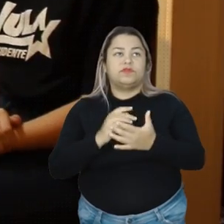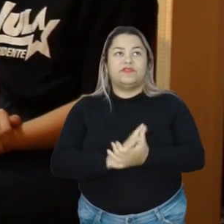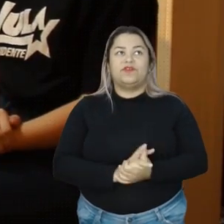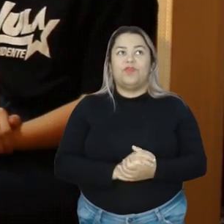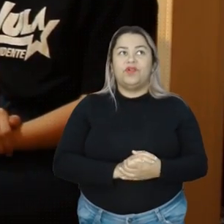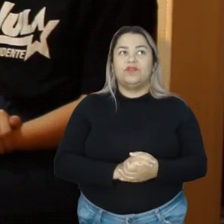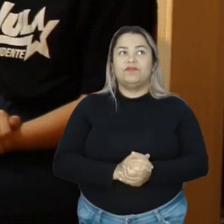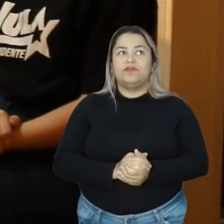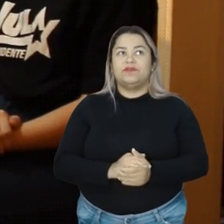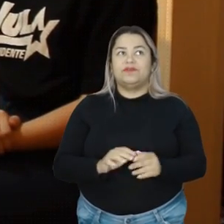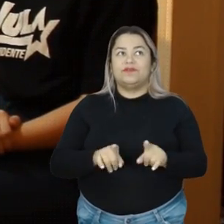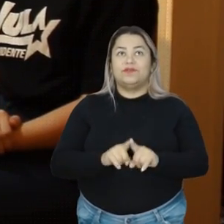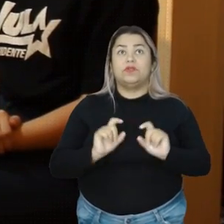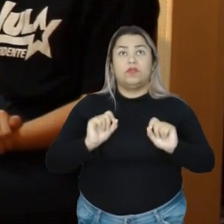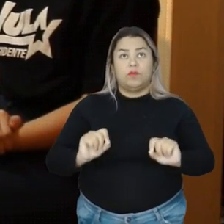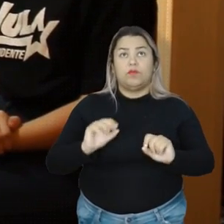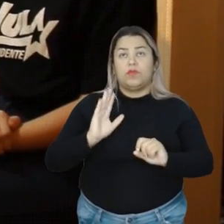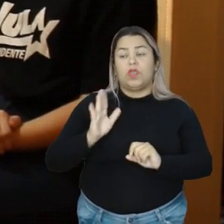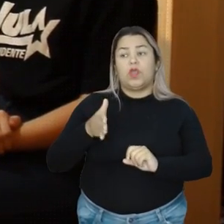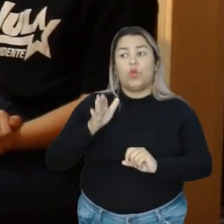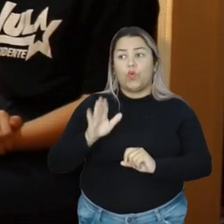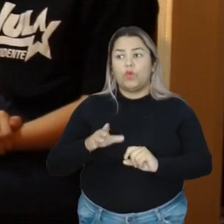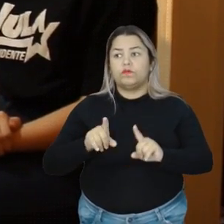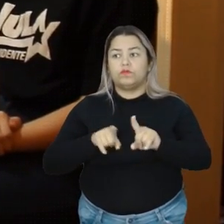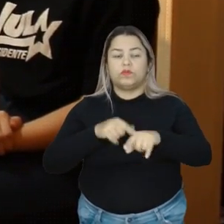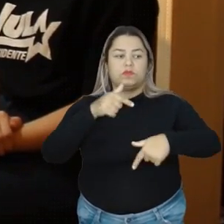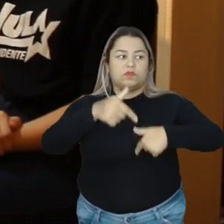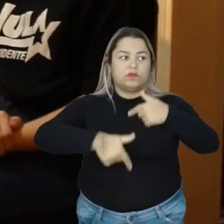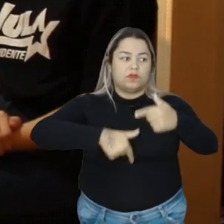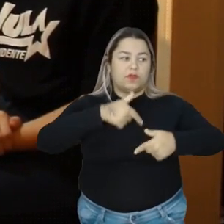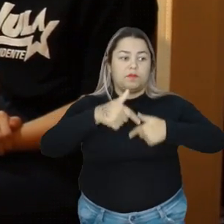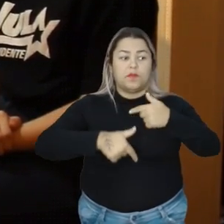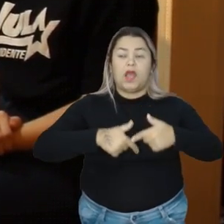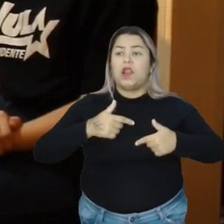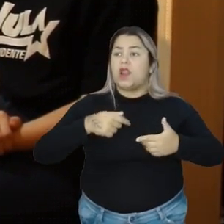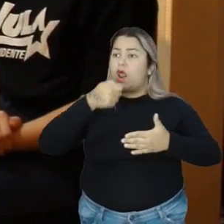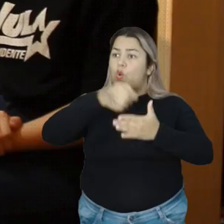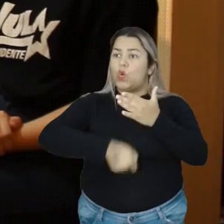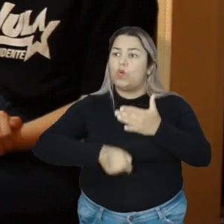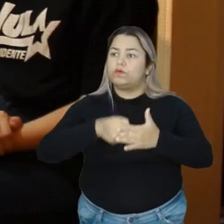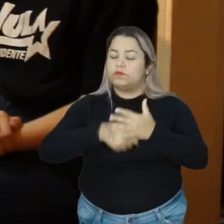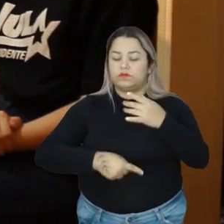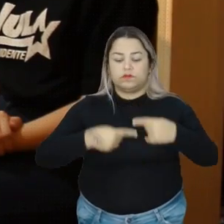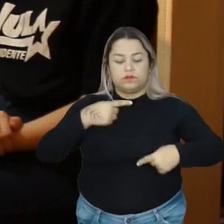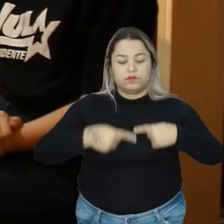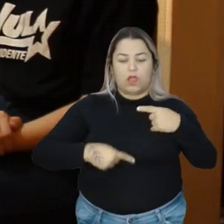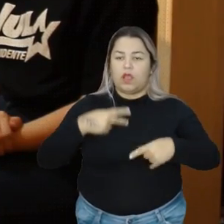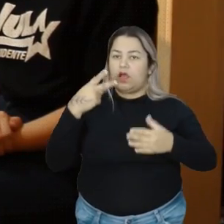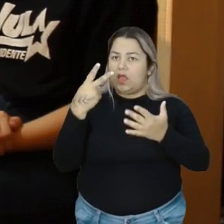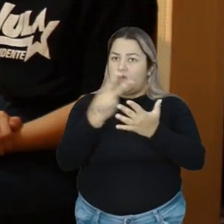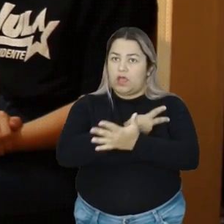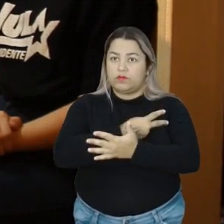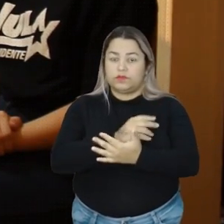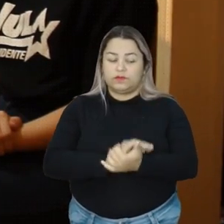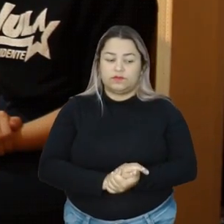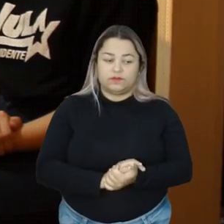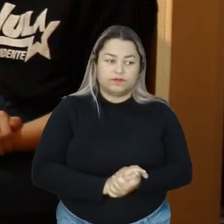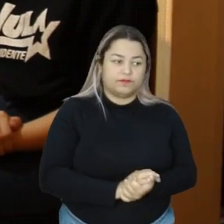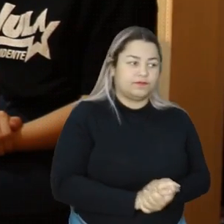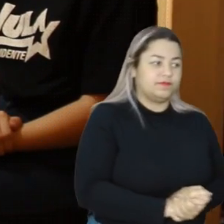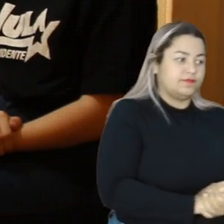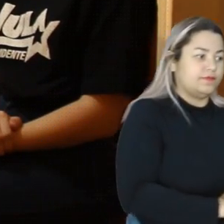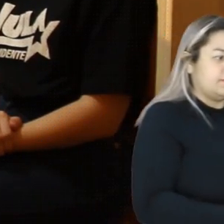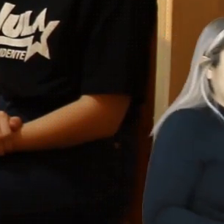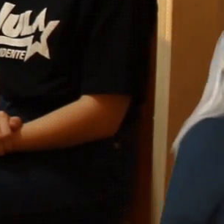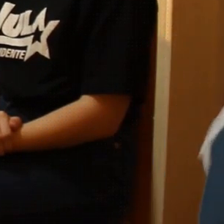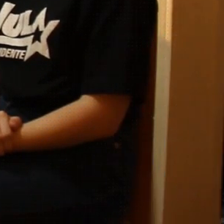ter uma identidade maior dos trabalhadores na luta política. Então é isso que surgiu, né? A Livre